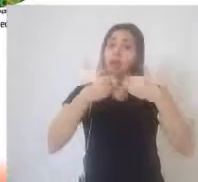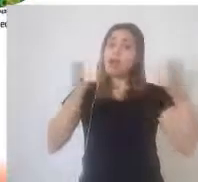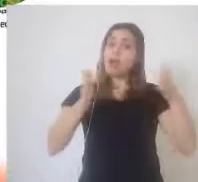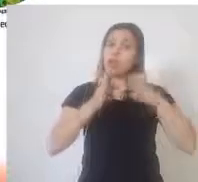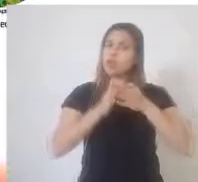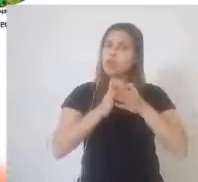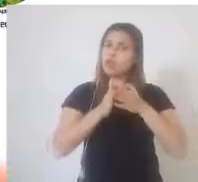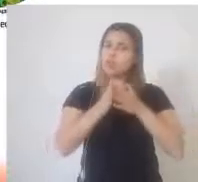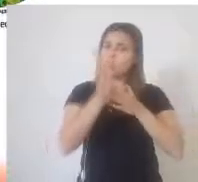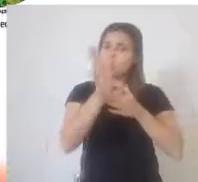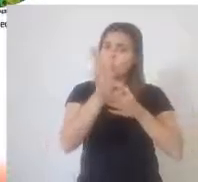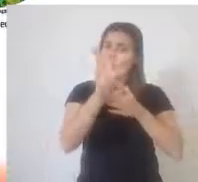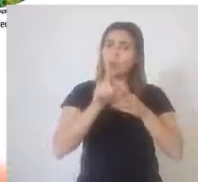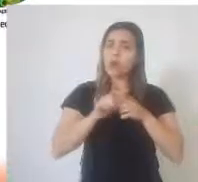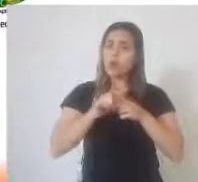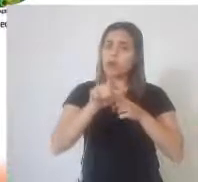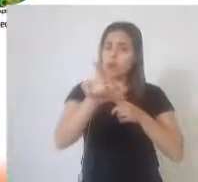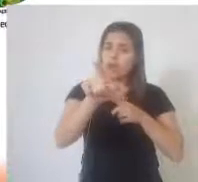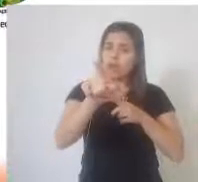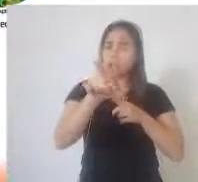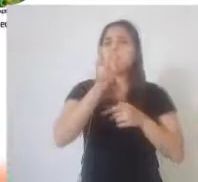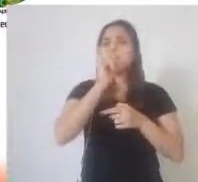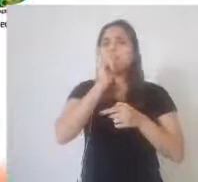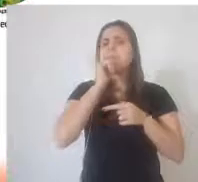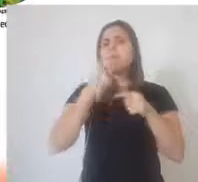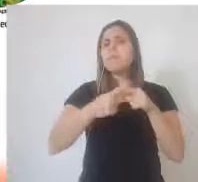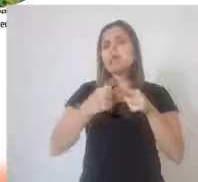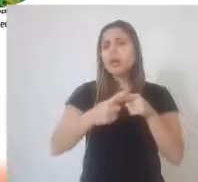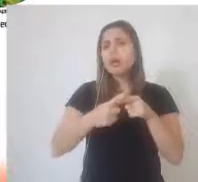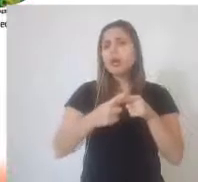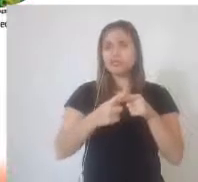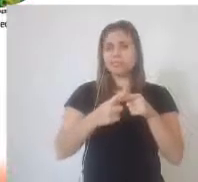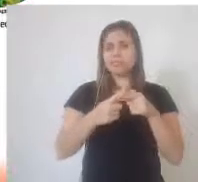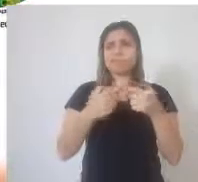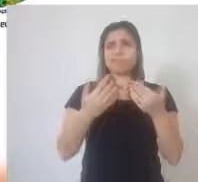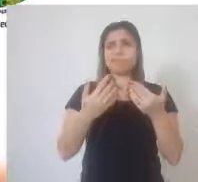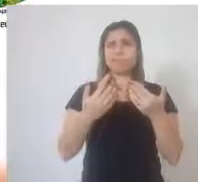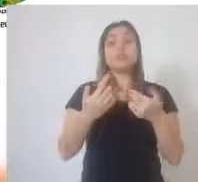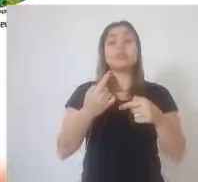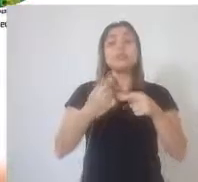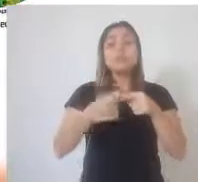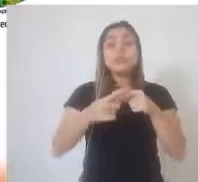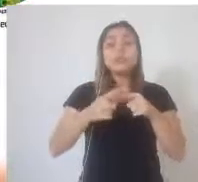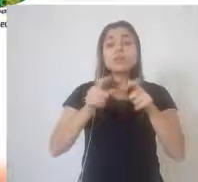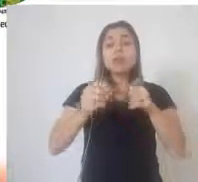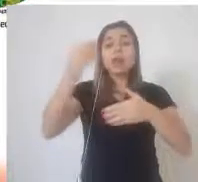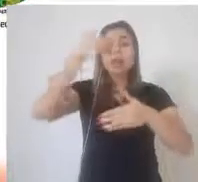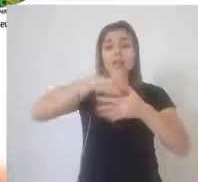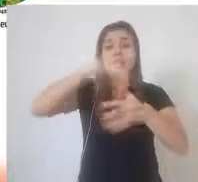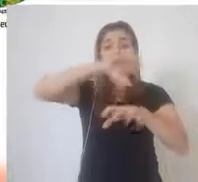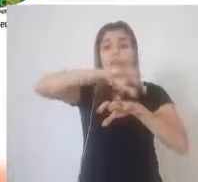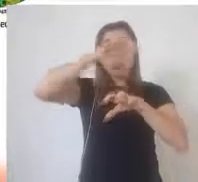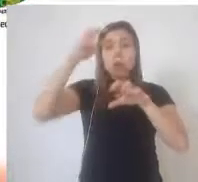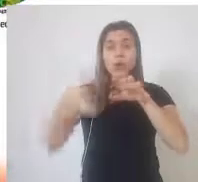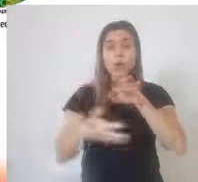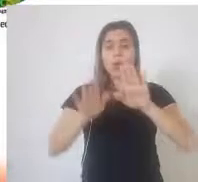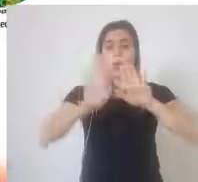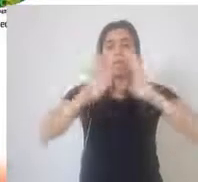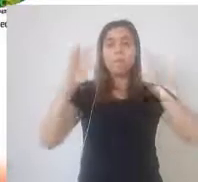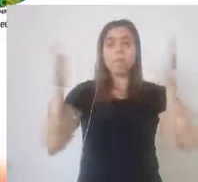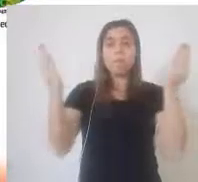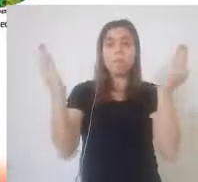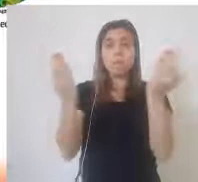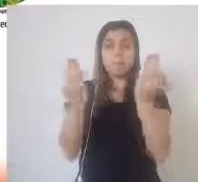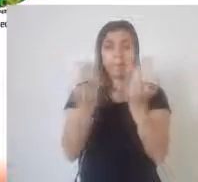Ele é um fluxo aberto e unidirecional, né? Por que que a gente diz isso? Porque dentro dos ecossistemas,